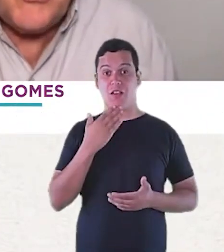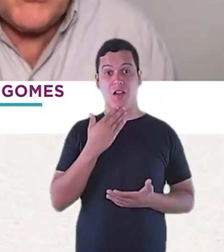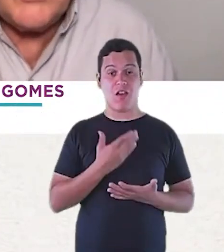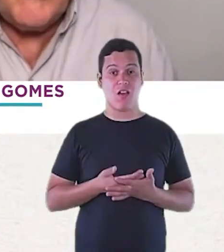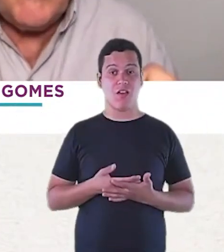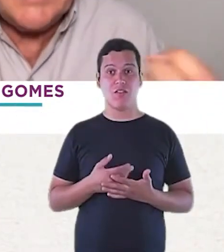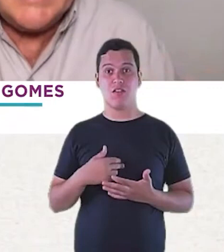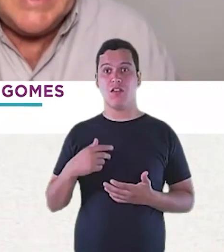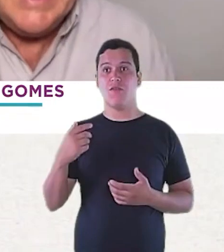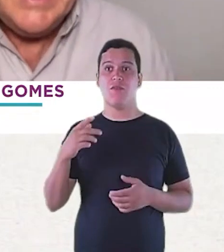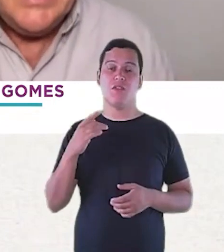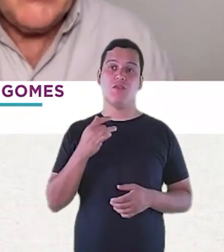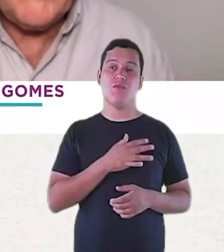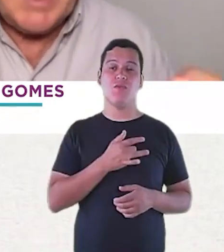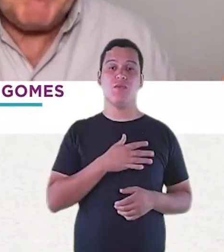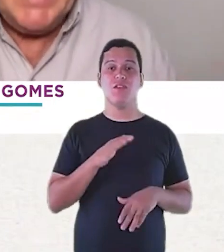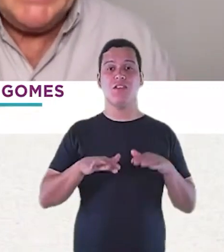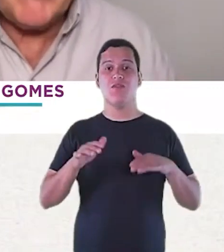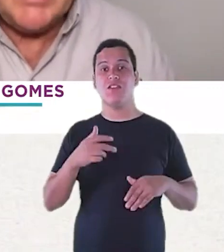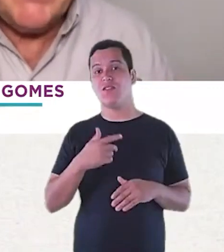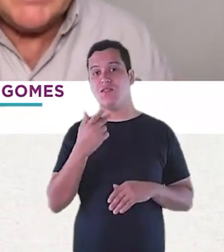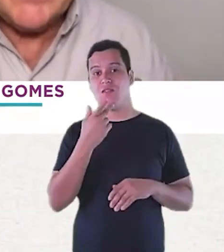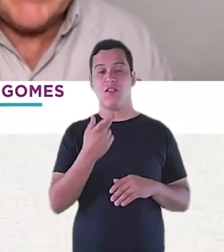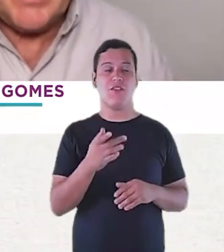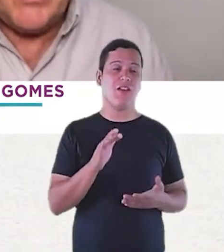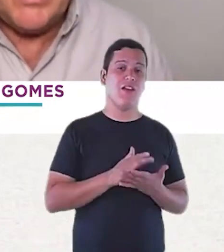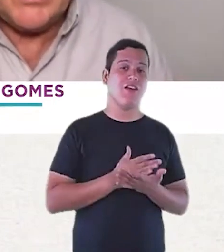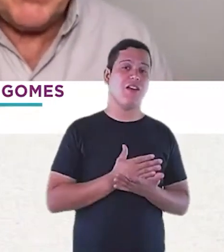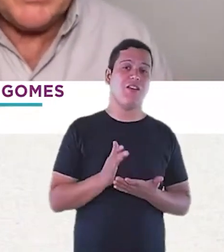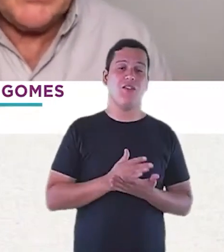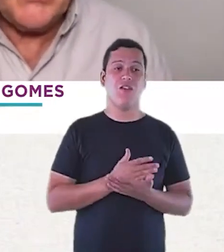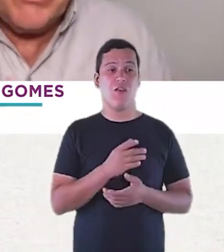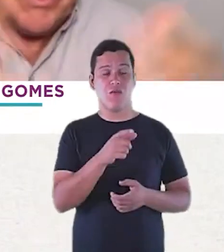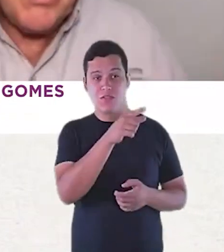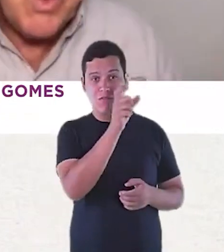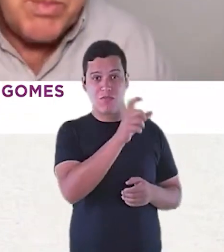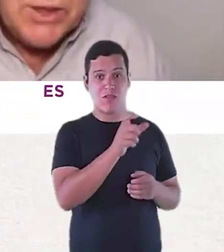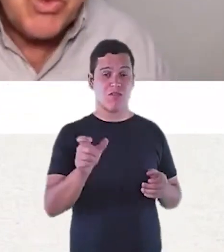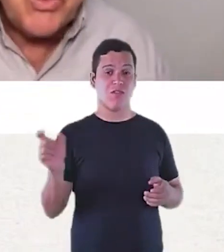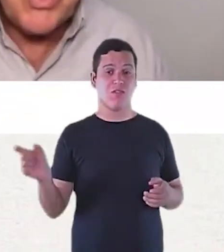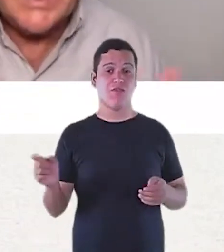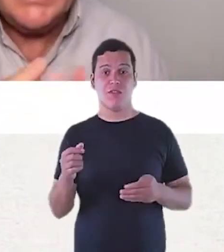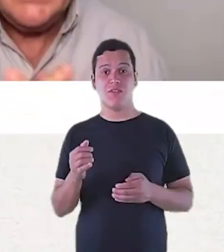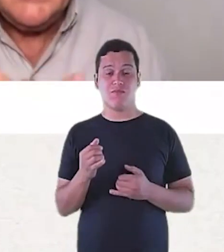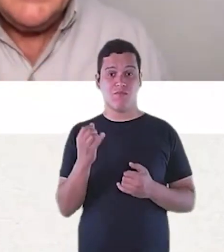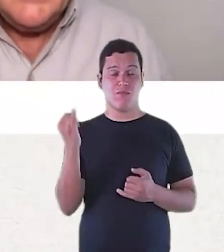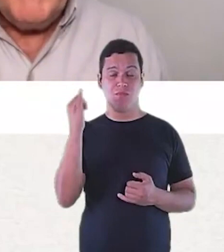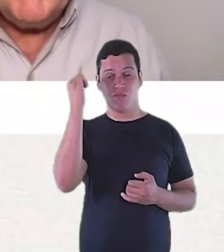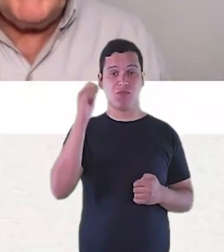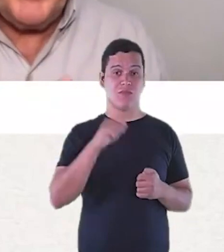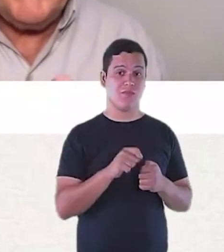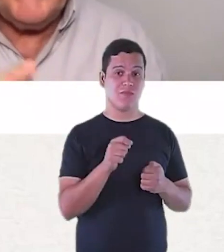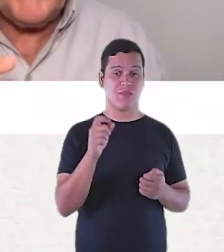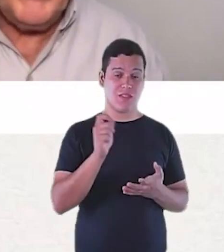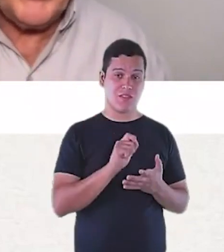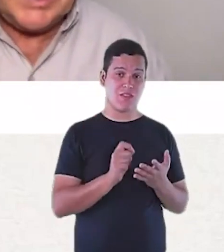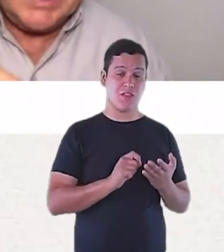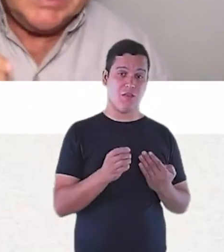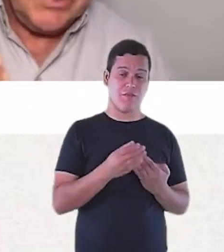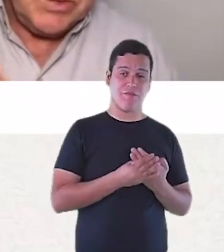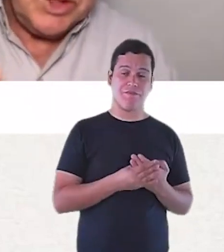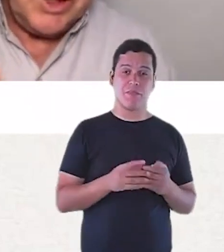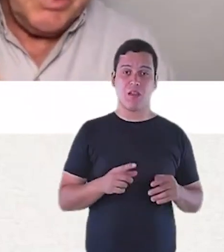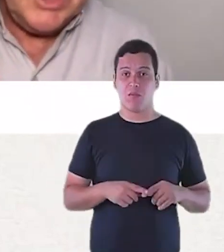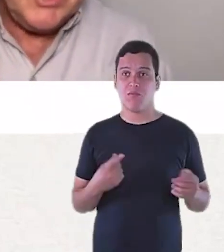ser injusto, de não citar os trabalhos relevantes nessa hora, porque eu não consigo cobrir tudo, né? Mas eu preciso, como eu